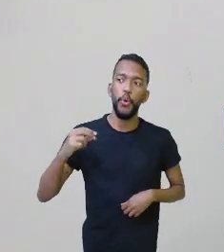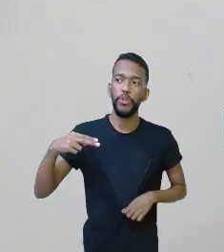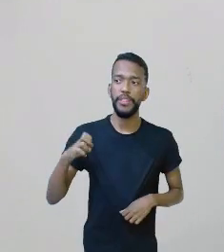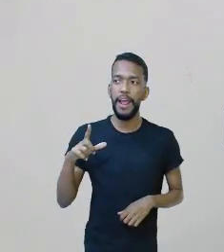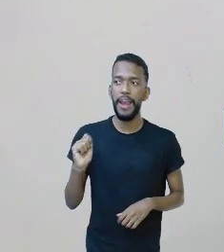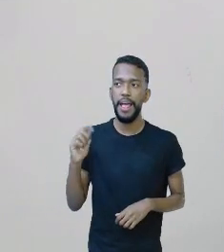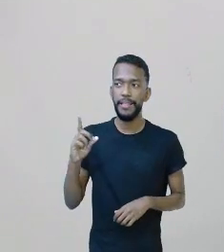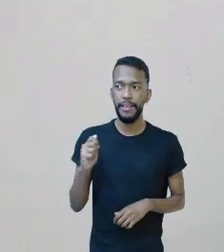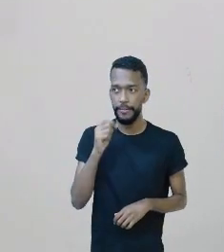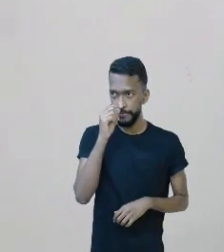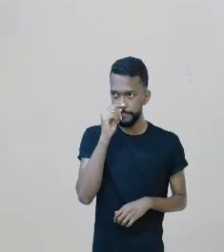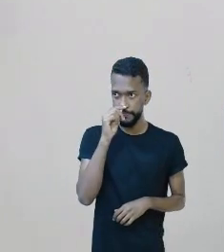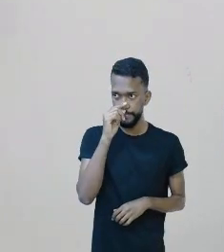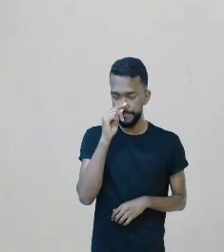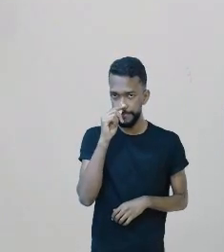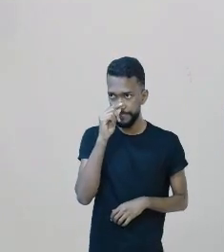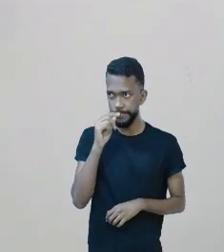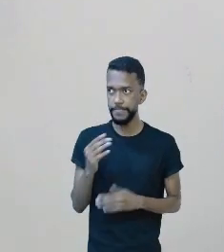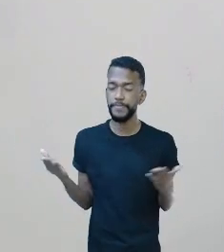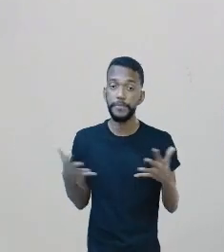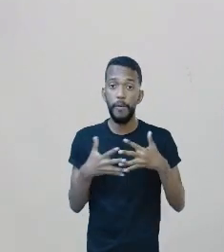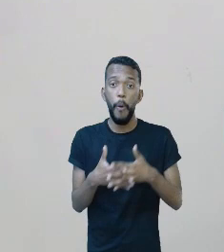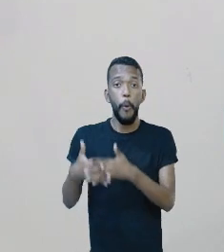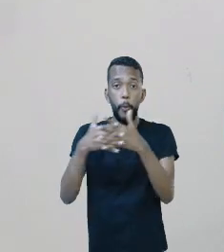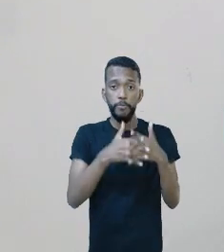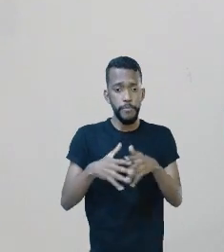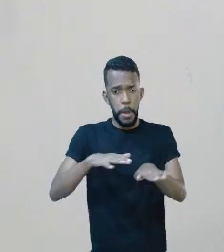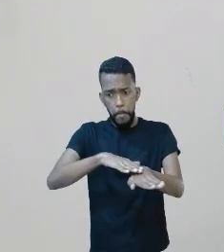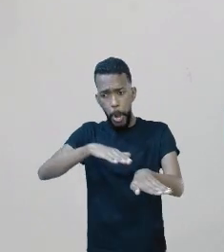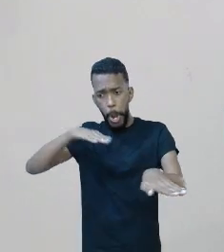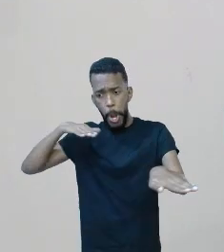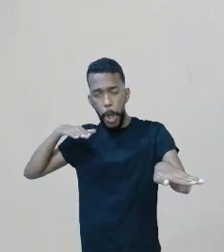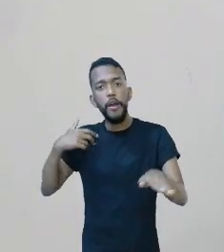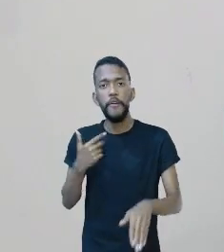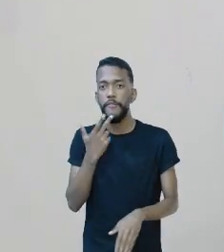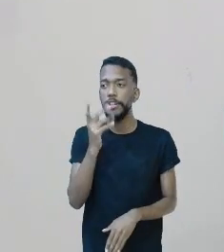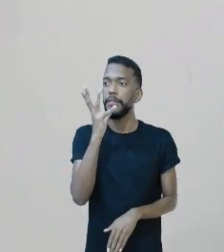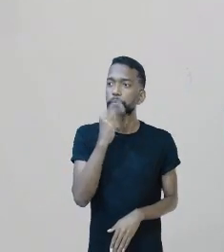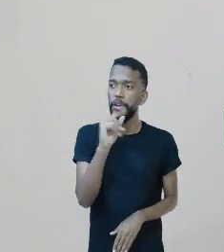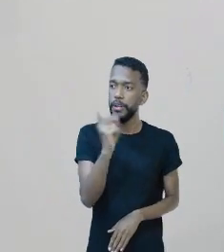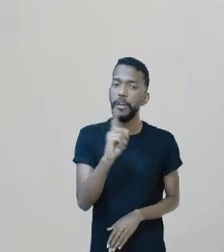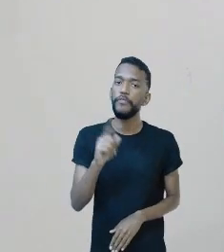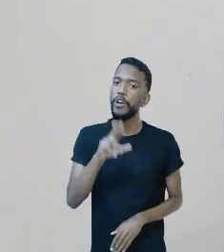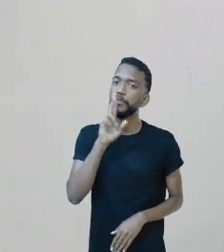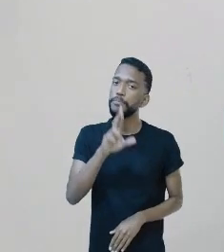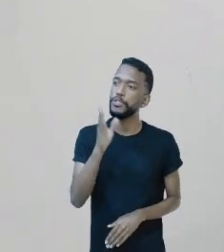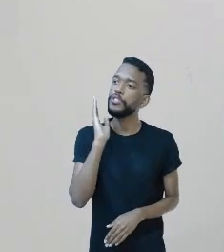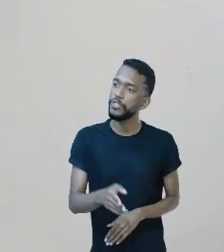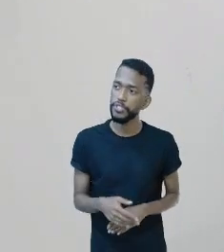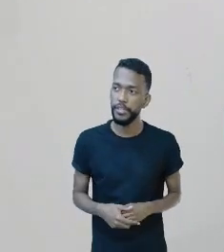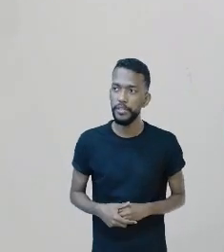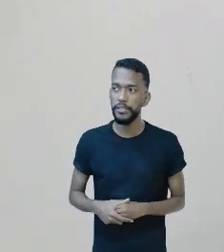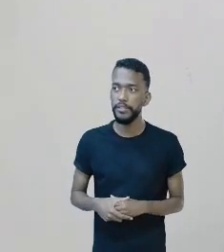tonelada. E a carreta que eu falei, não vou nem demorar, porque eu já te respondi